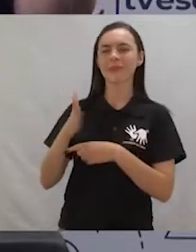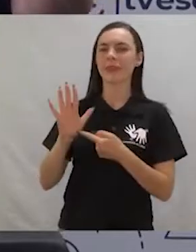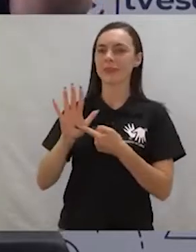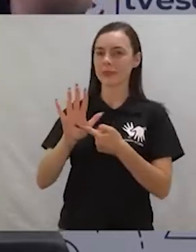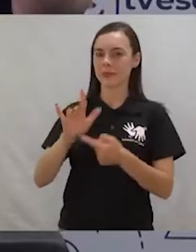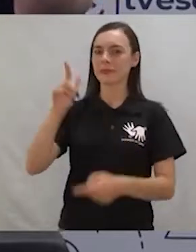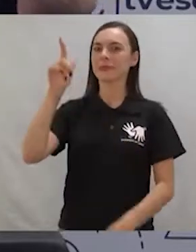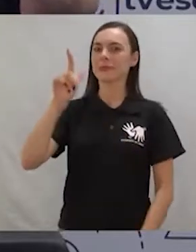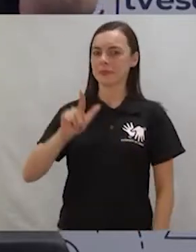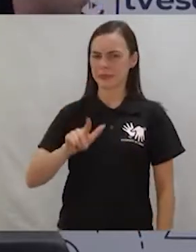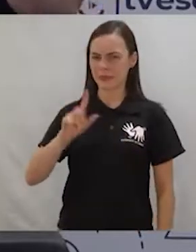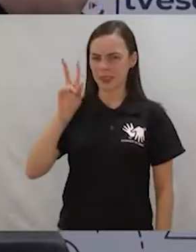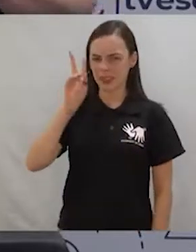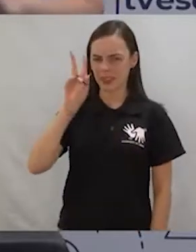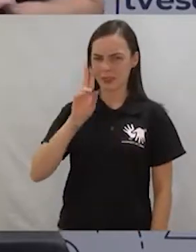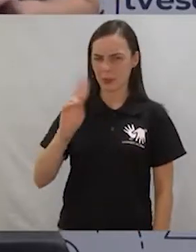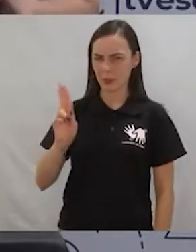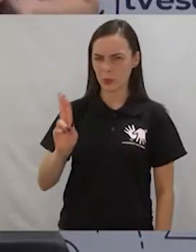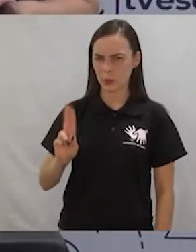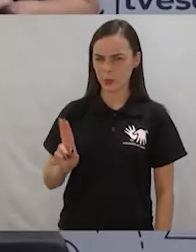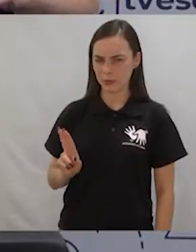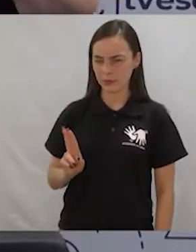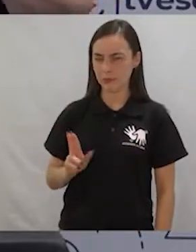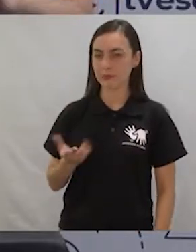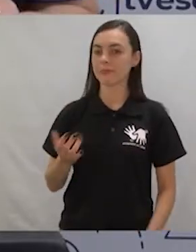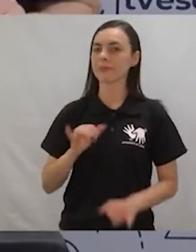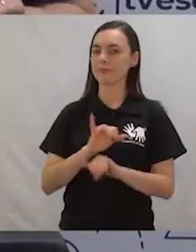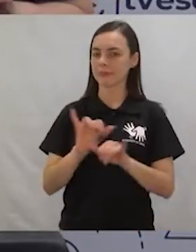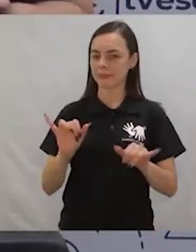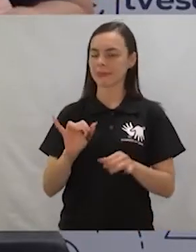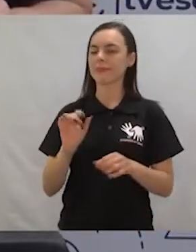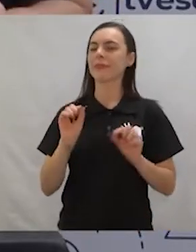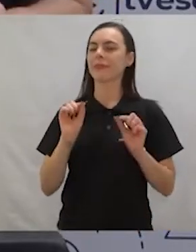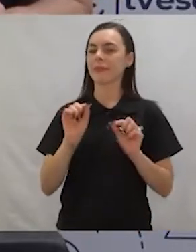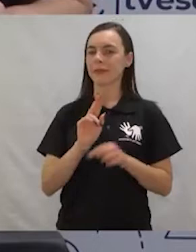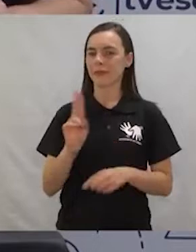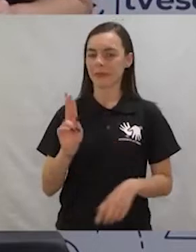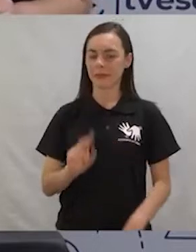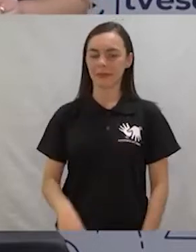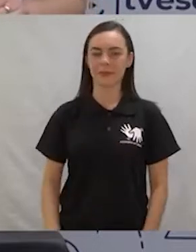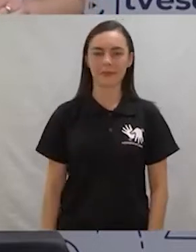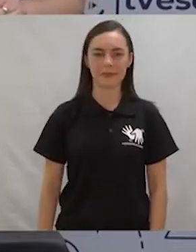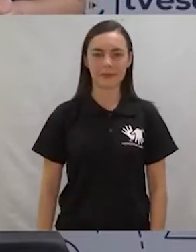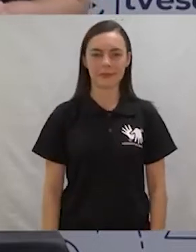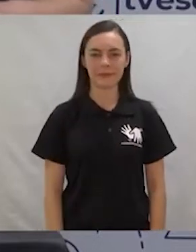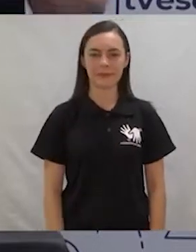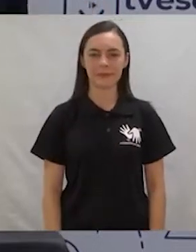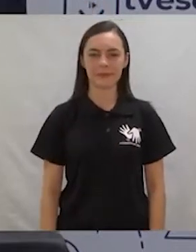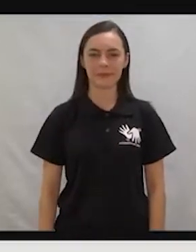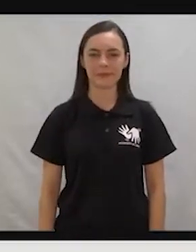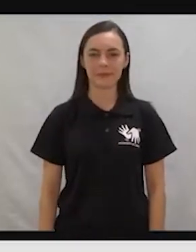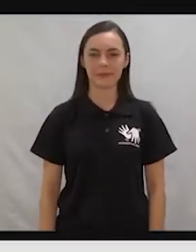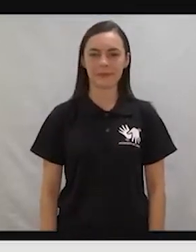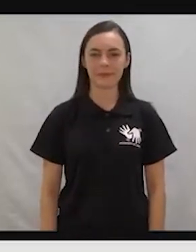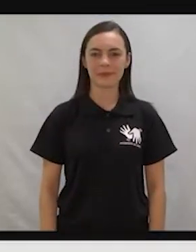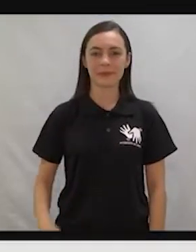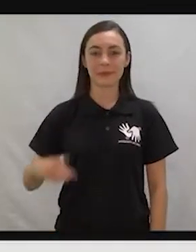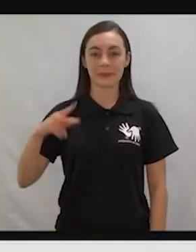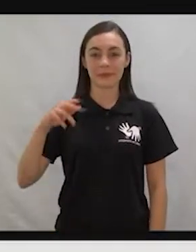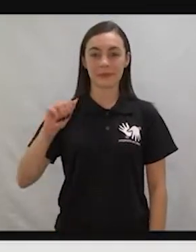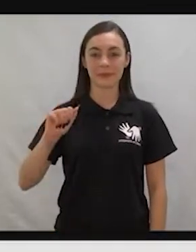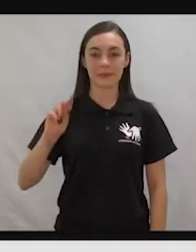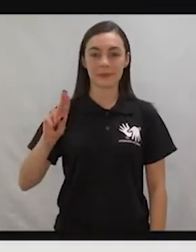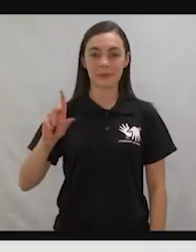hoje nós vamos apresentar mais uma vez. Estão lembrados o nome deles? Vamos falar para eles quais são? Vamos lá. Teremos hoje com a